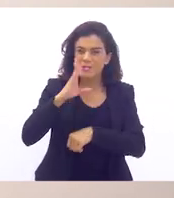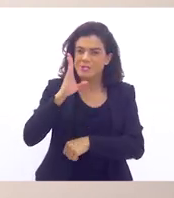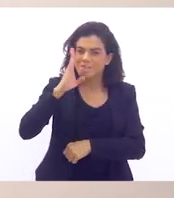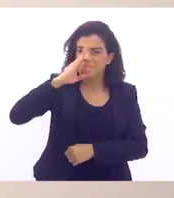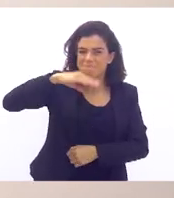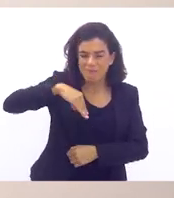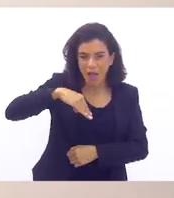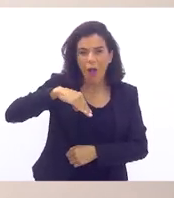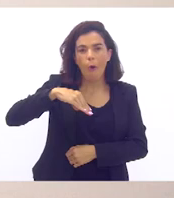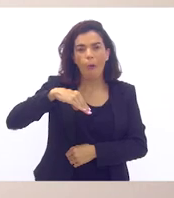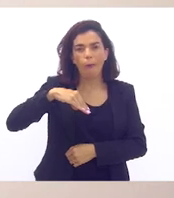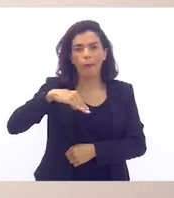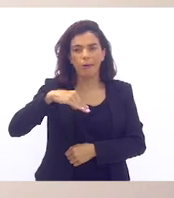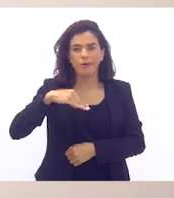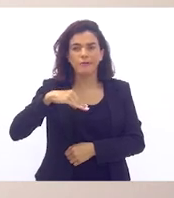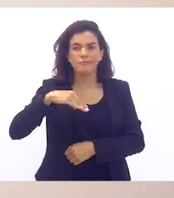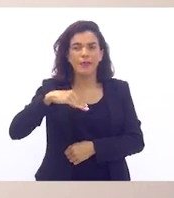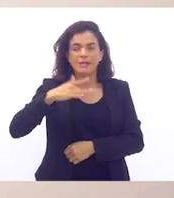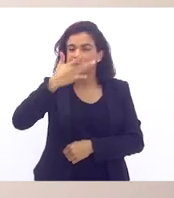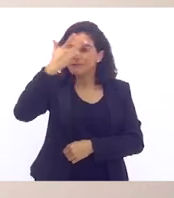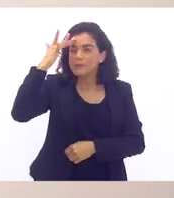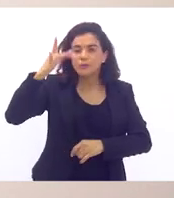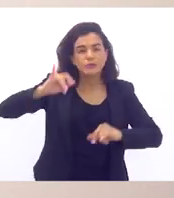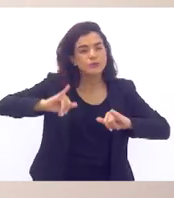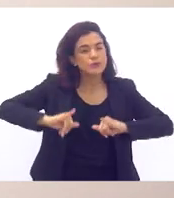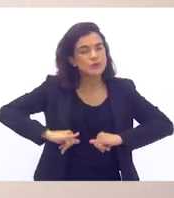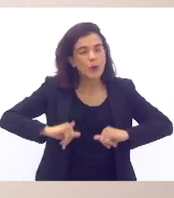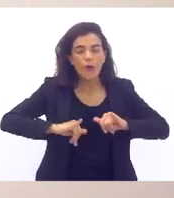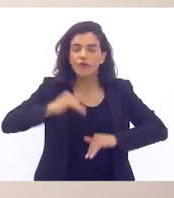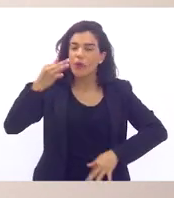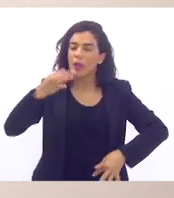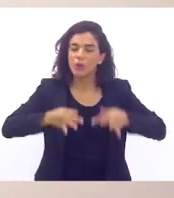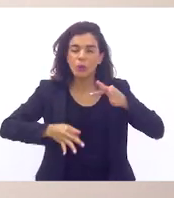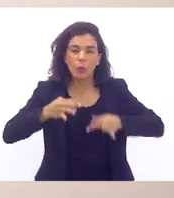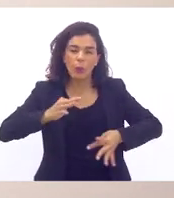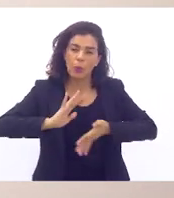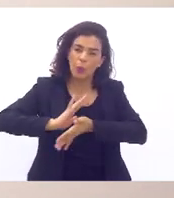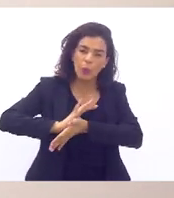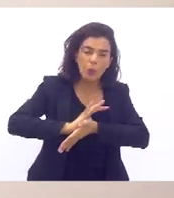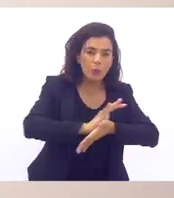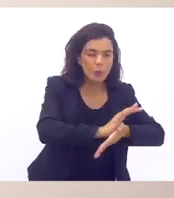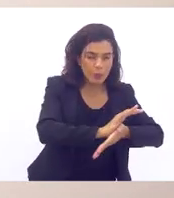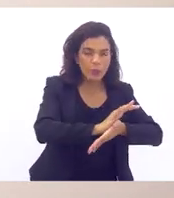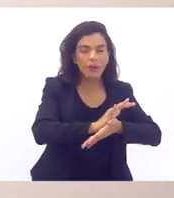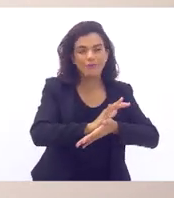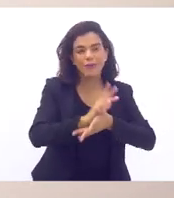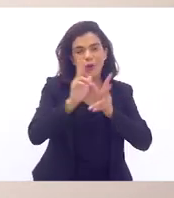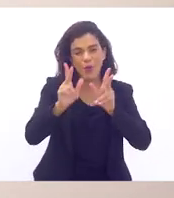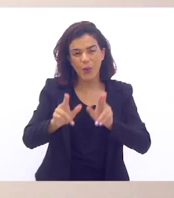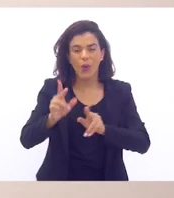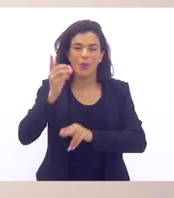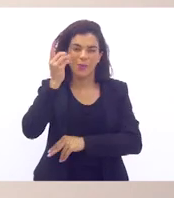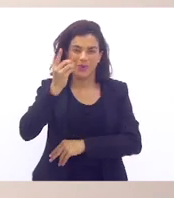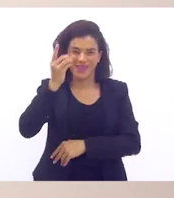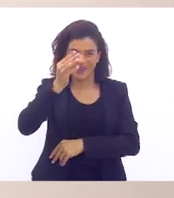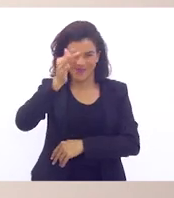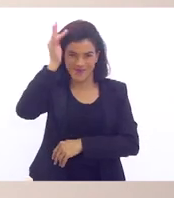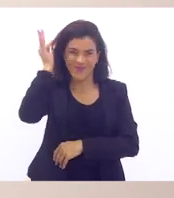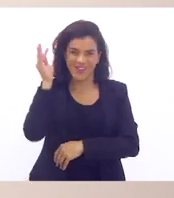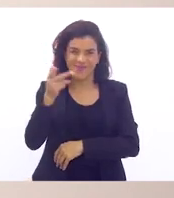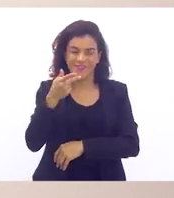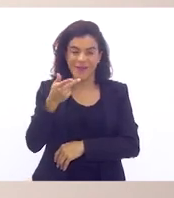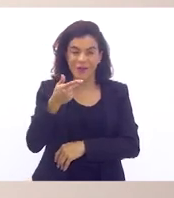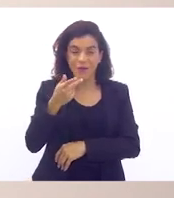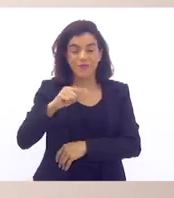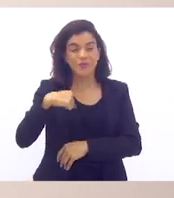pacientes que sofrem tanto com a dor com a discriminação assim como o deputado Fred falou no início que